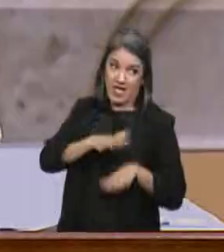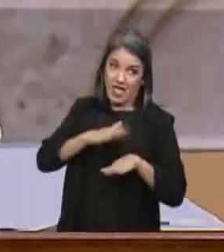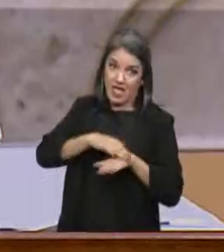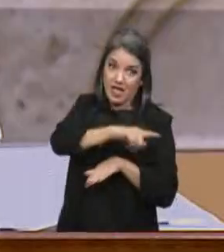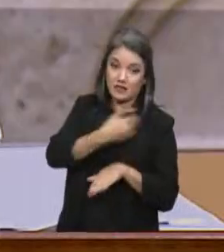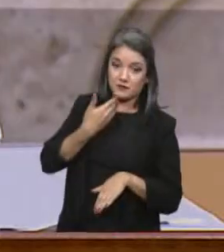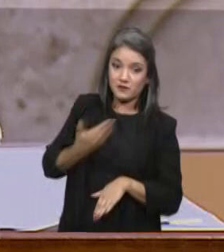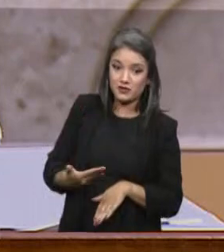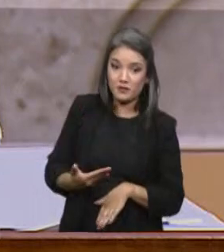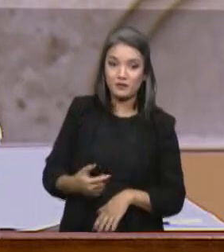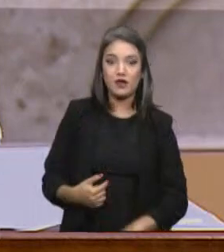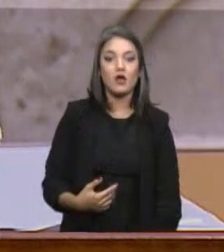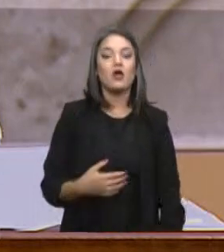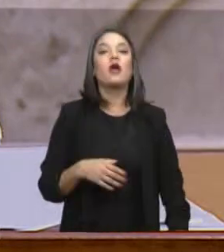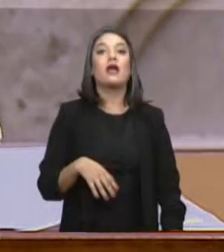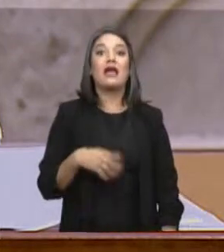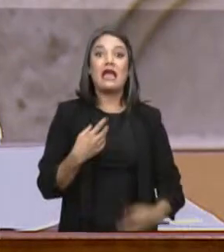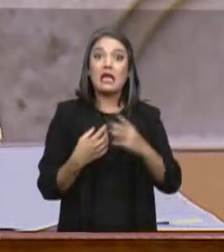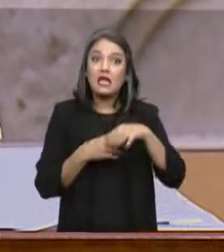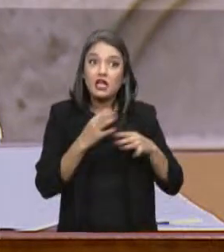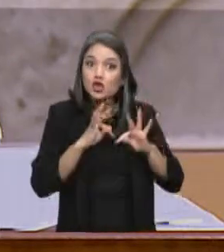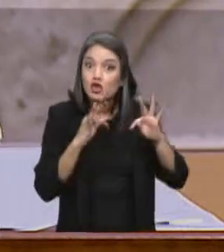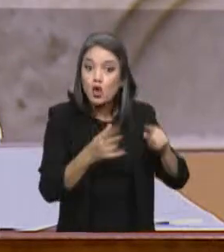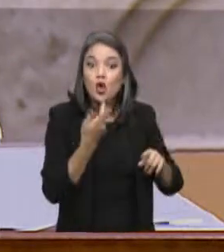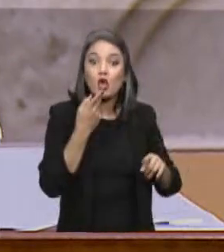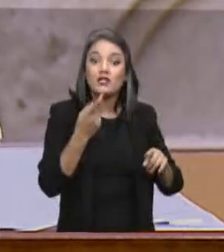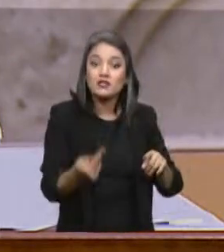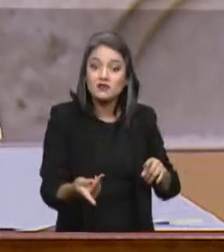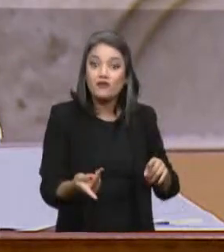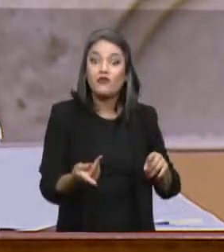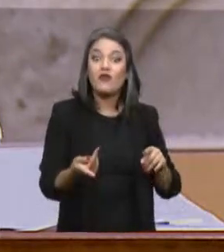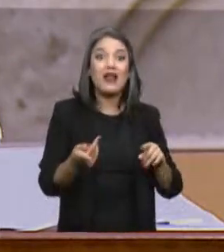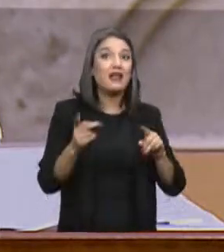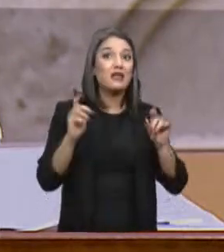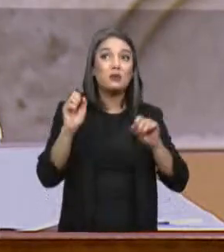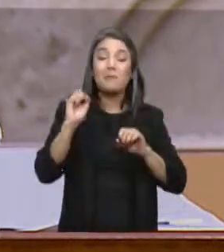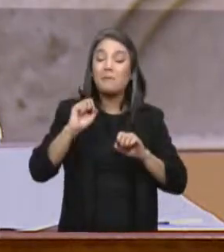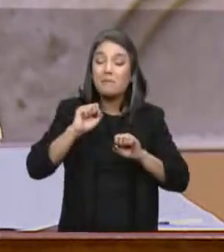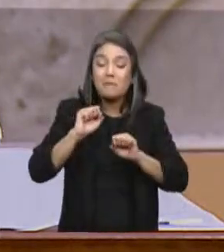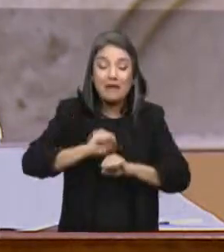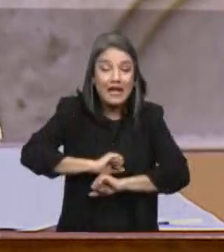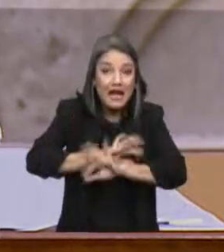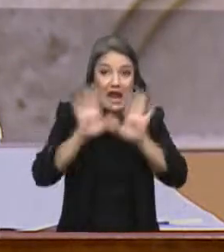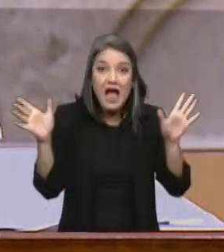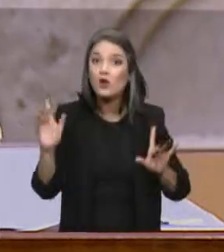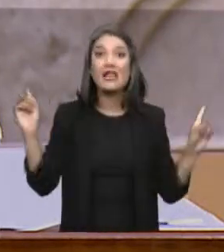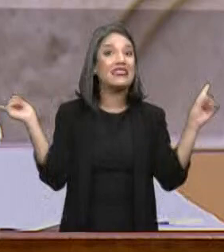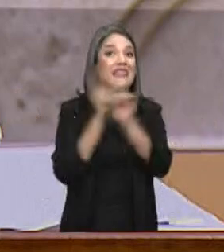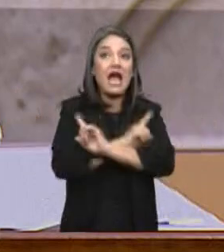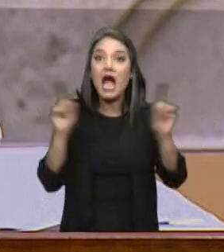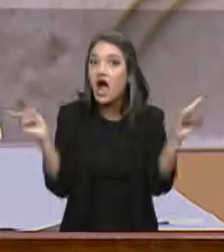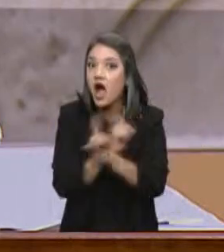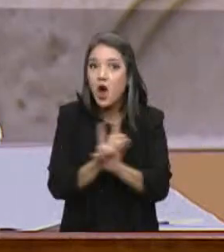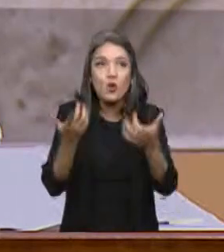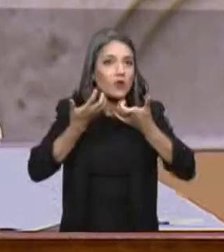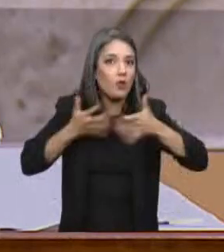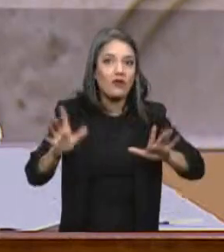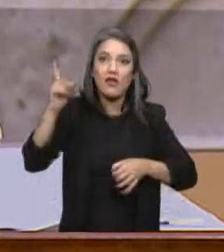em voz alta enfatizando com a mão não queremos